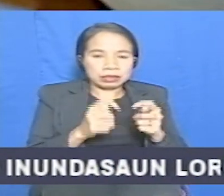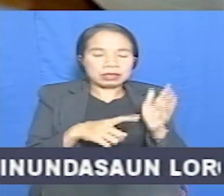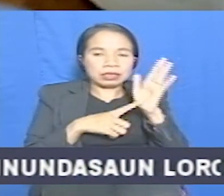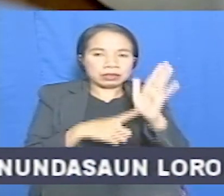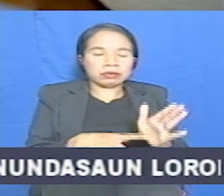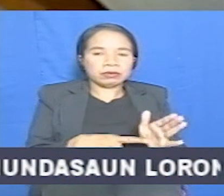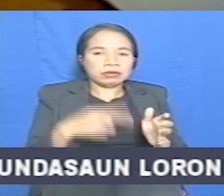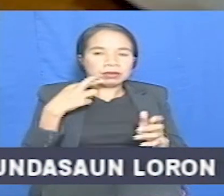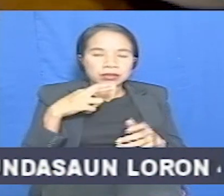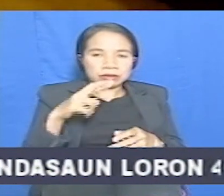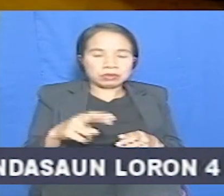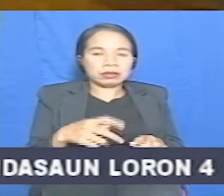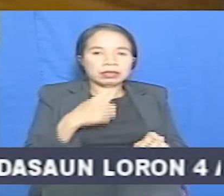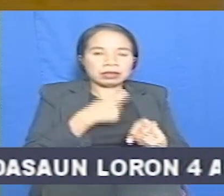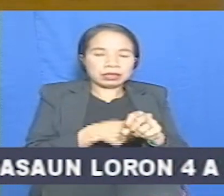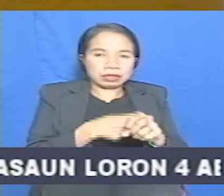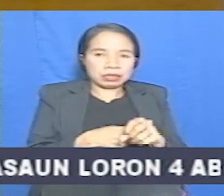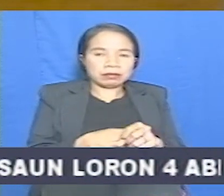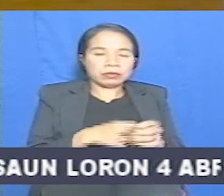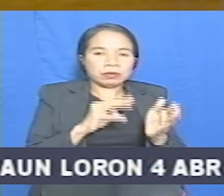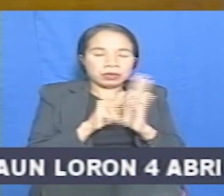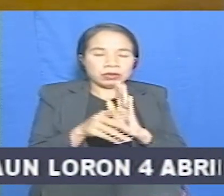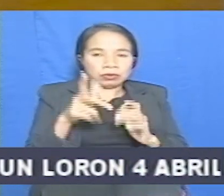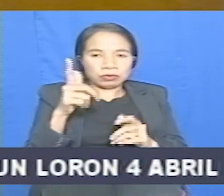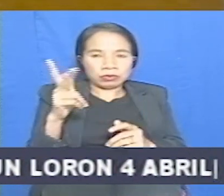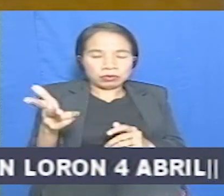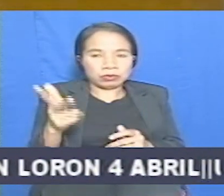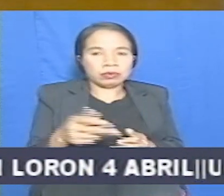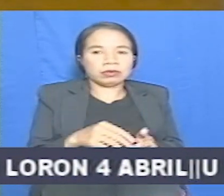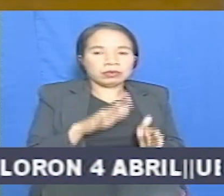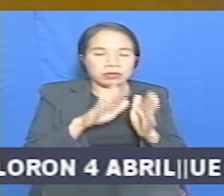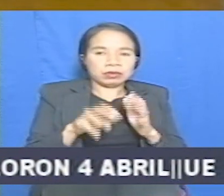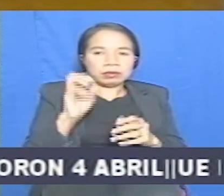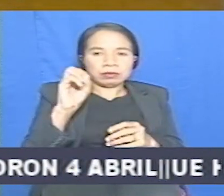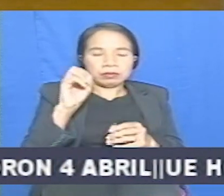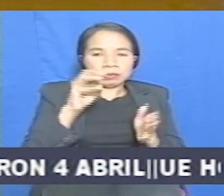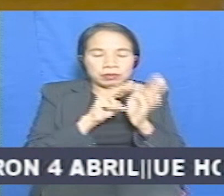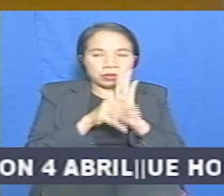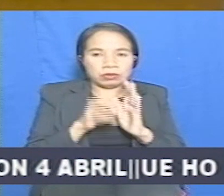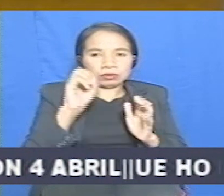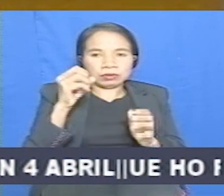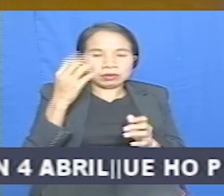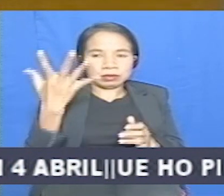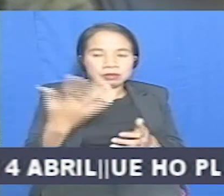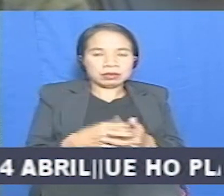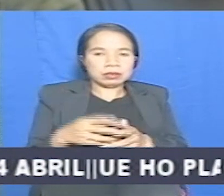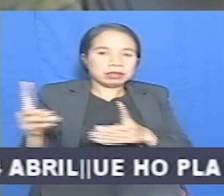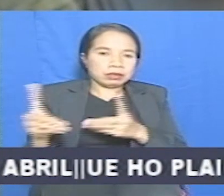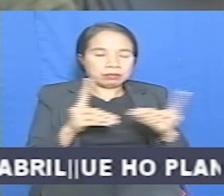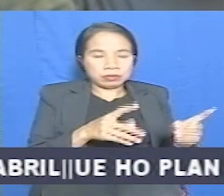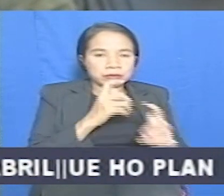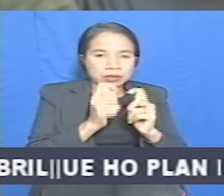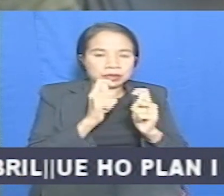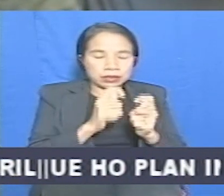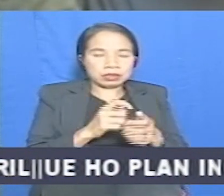hatudo resultado lais ho tempo máximo minuto tolu nulu no mínimo minuto sanul resen lima. Ita sei implementa